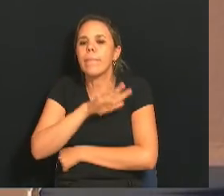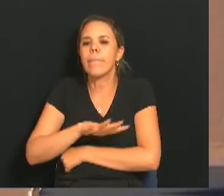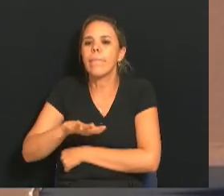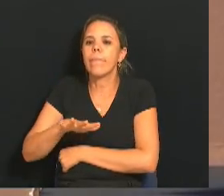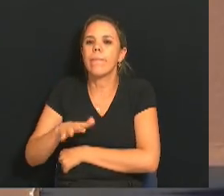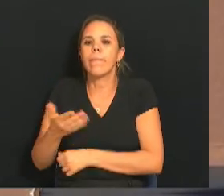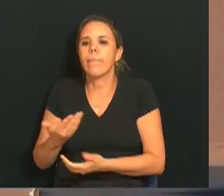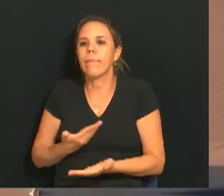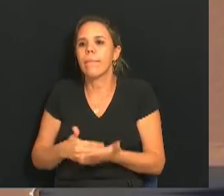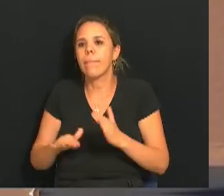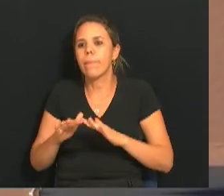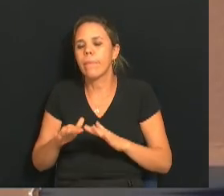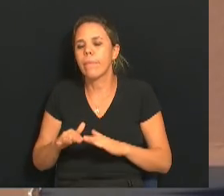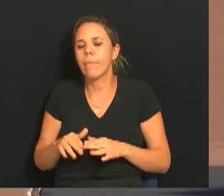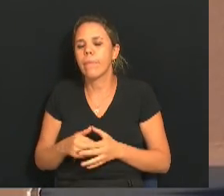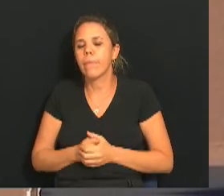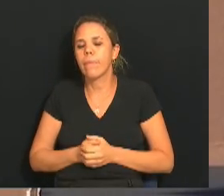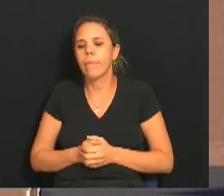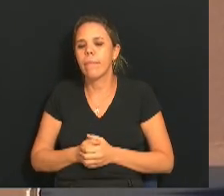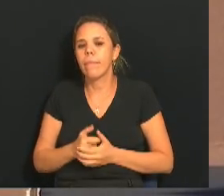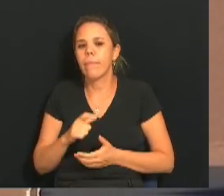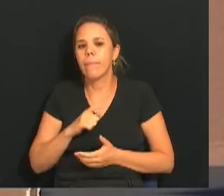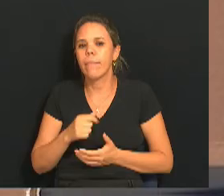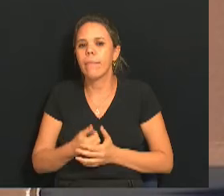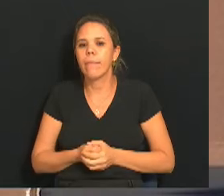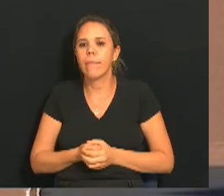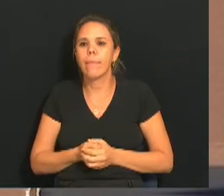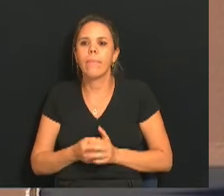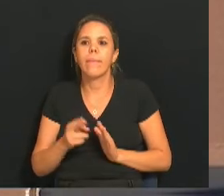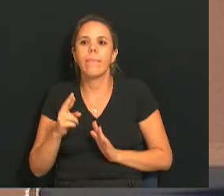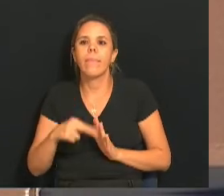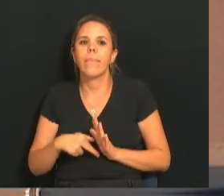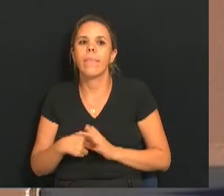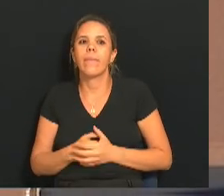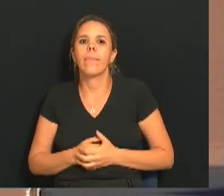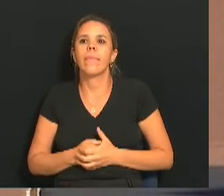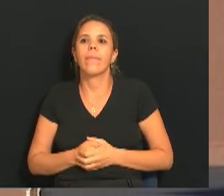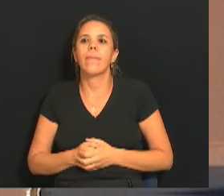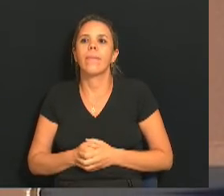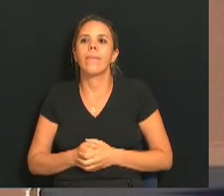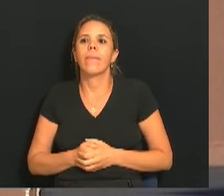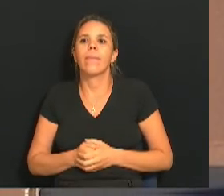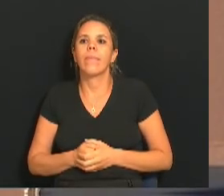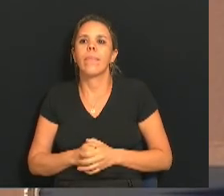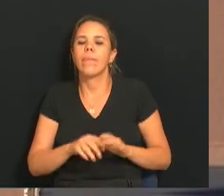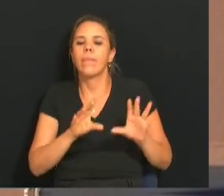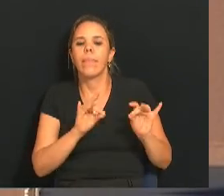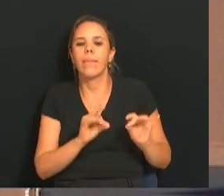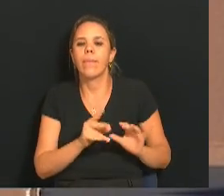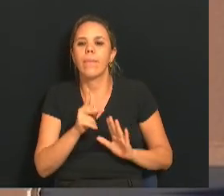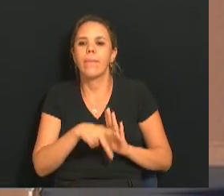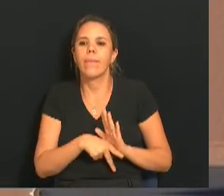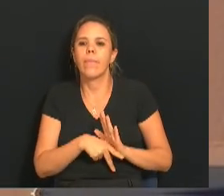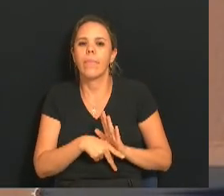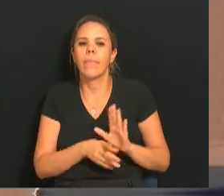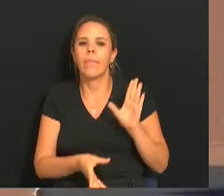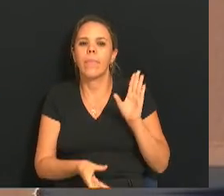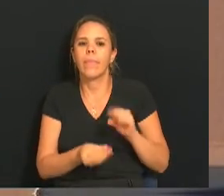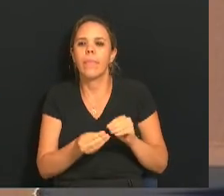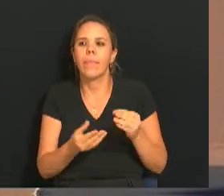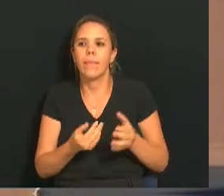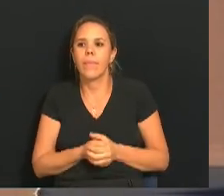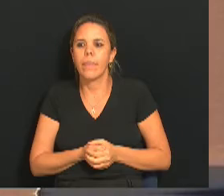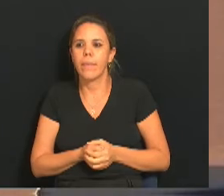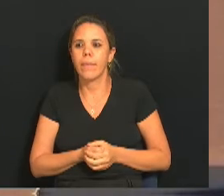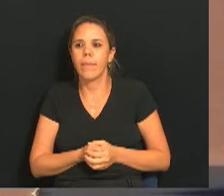escolas técnicas possuem. O relatório fala, então, esmiuça o projeto pedagógico e chega a uma conclusão.